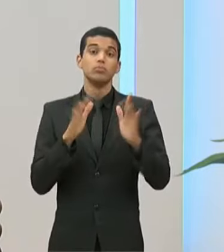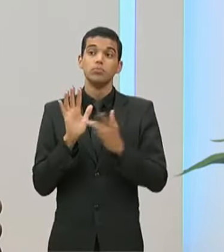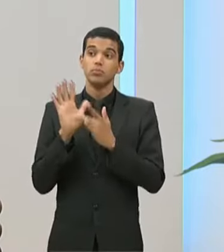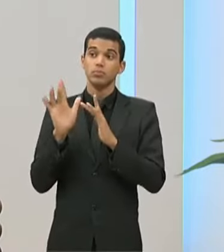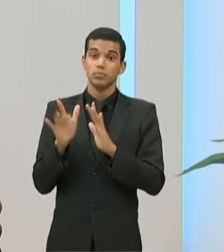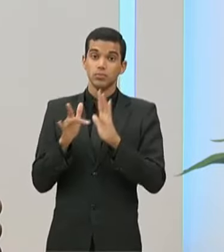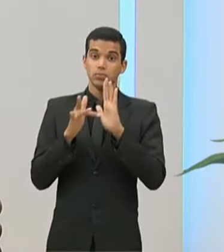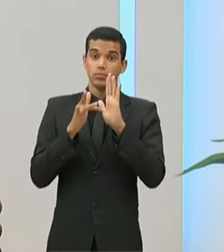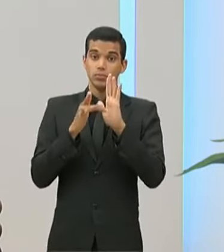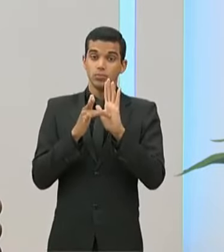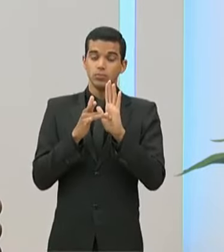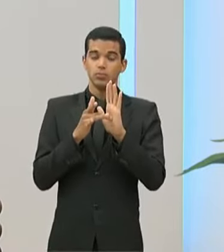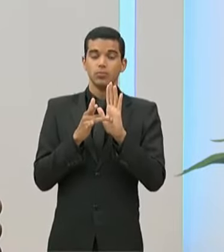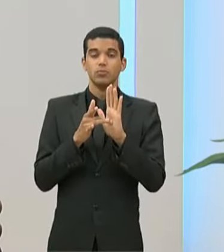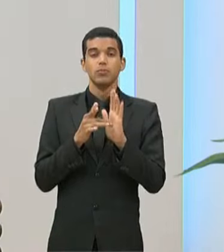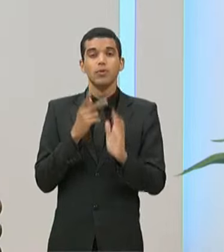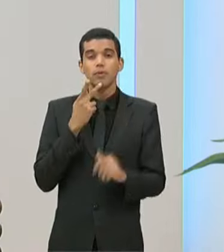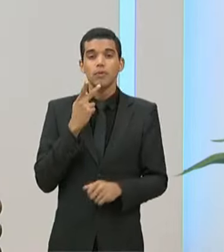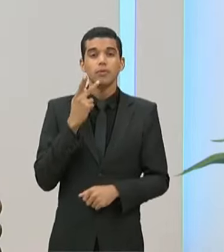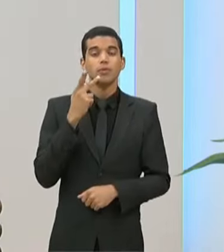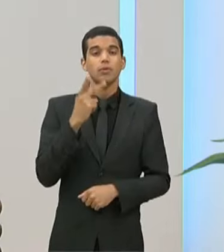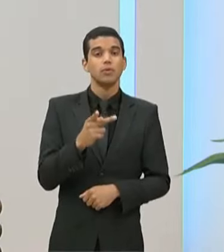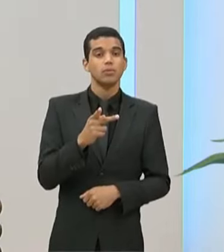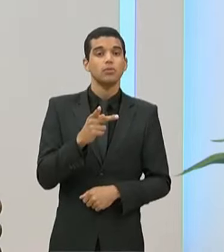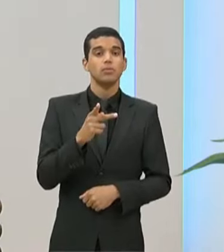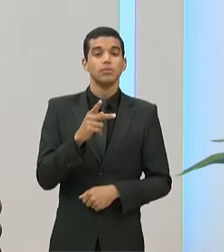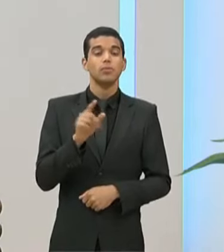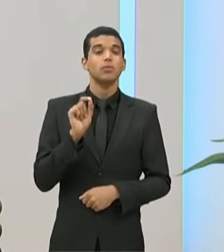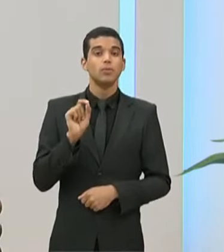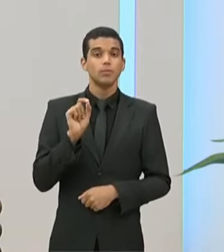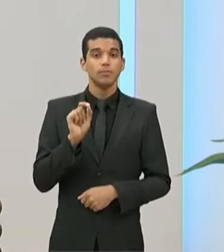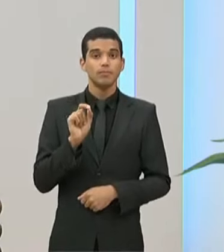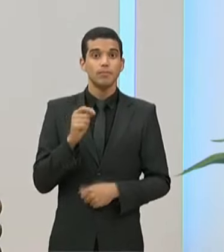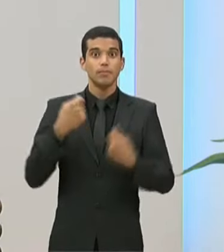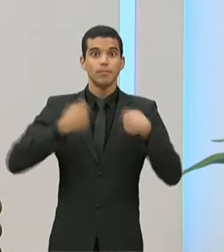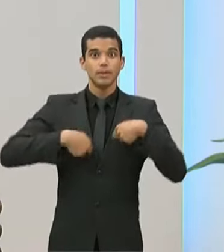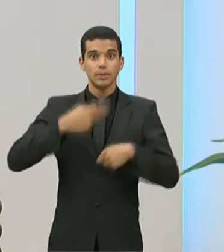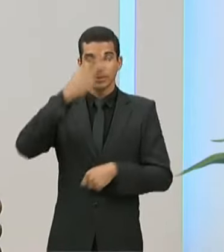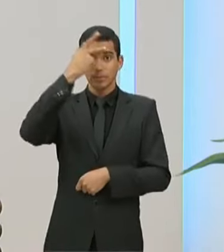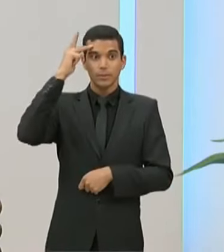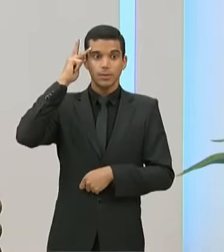Jesus faz uma menção sobre a renúncia pessoal.